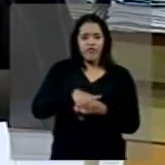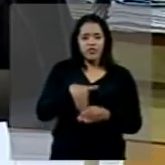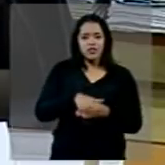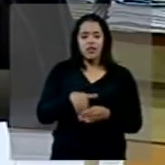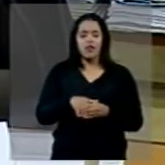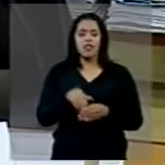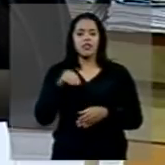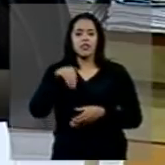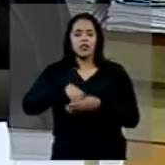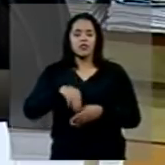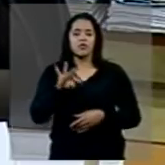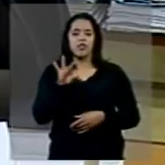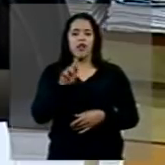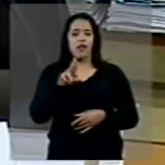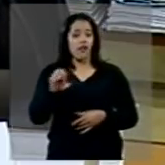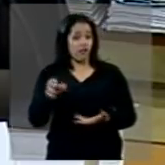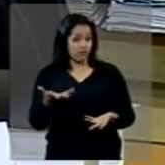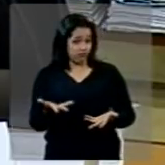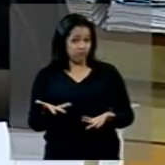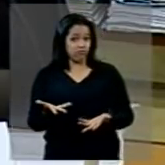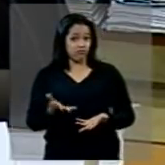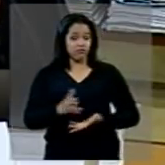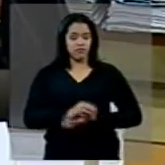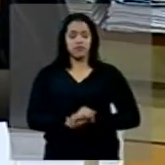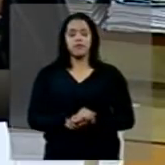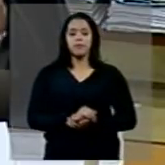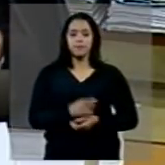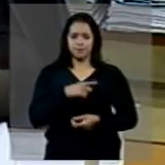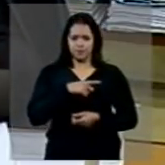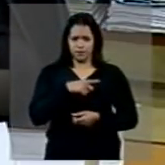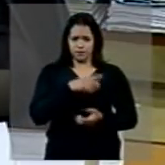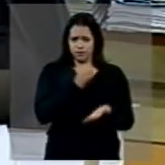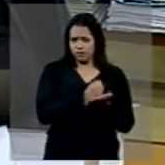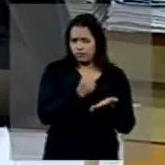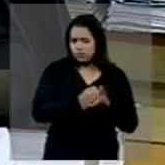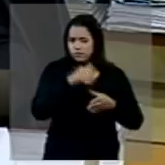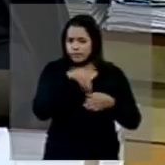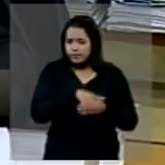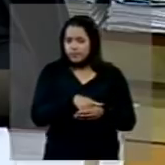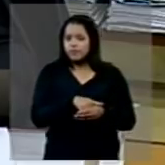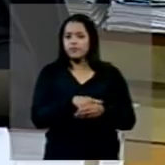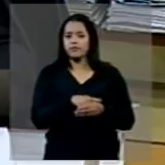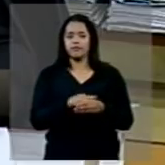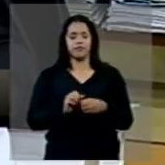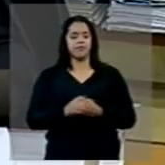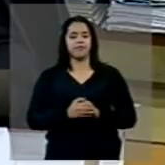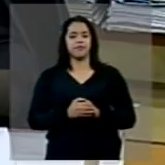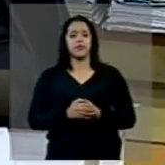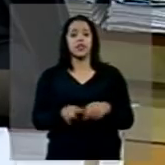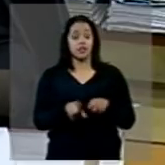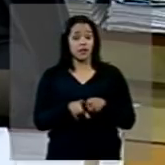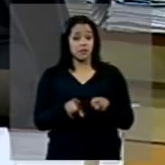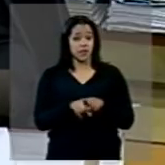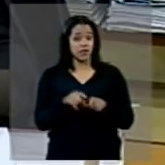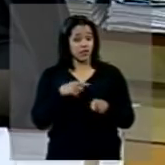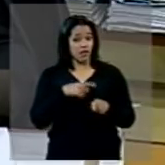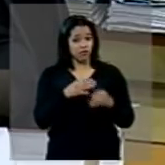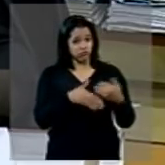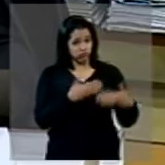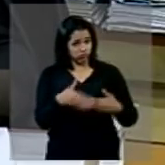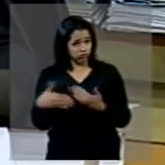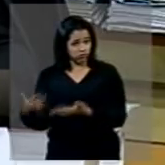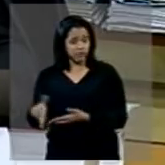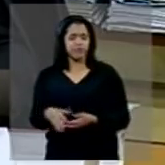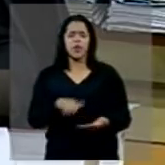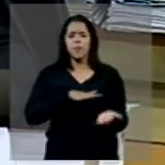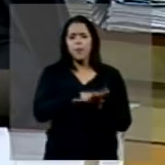regionais, cargas centralizadas, polos e cartórios eleitorais, cargas descentralizadas, que estão em curso. A publicação